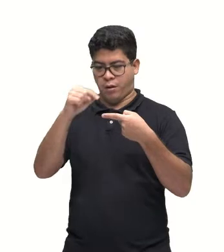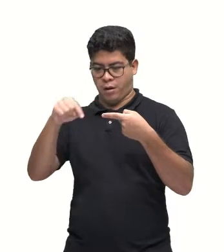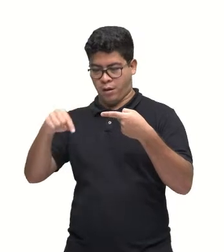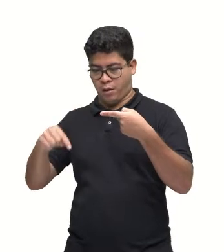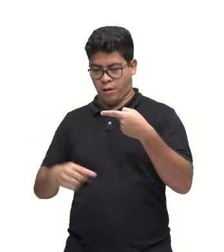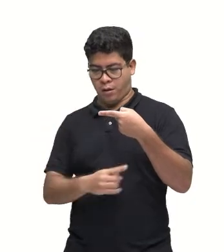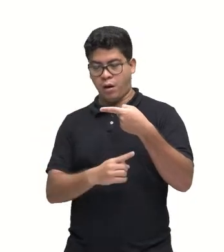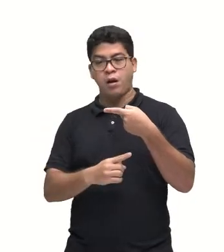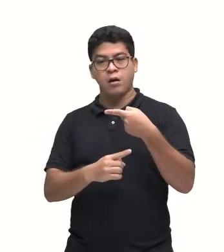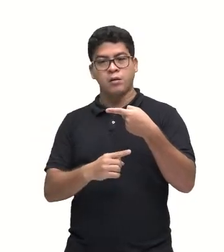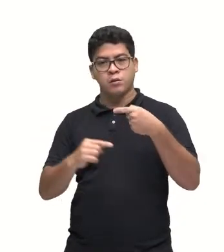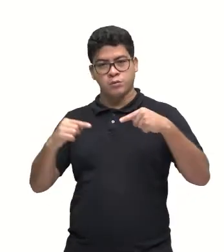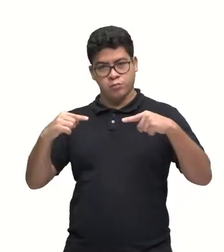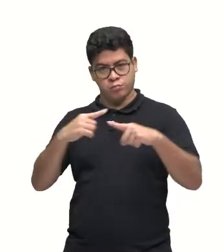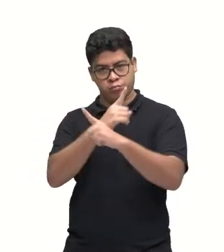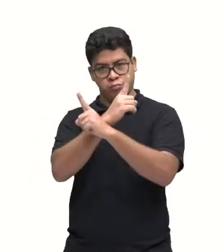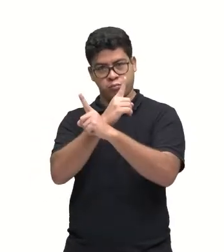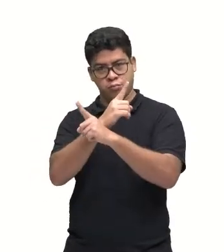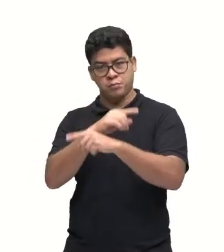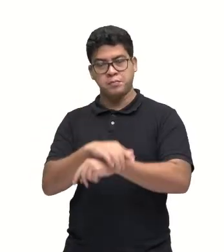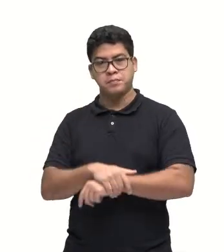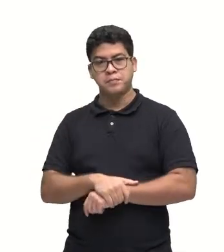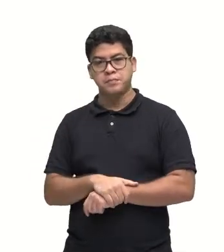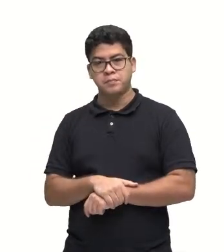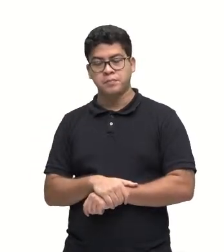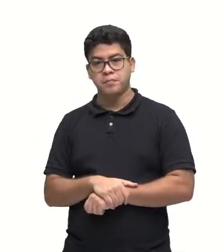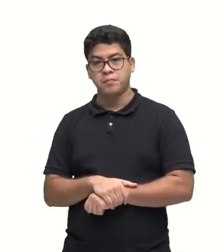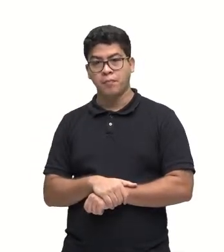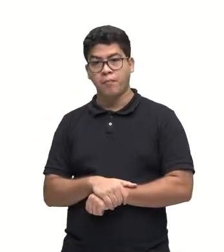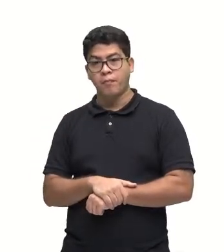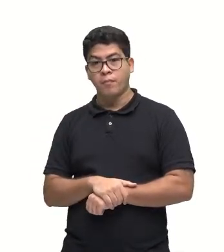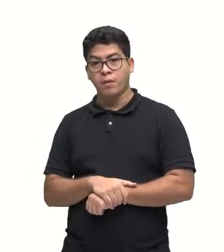80 vezes 100 é igual a 8.000